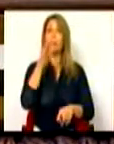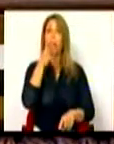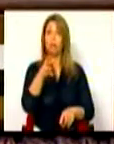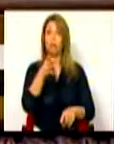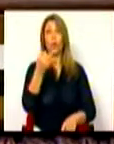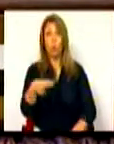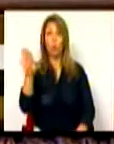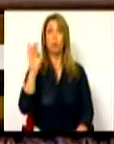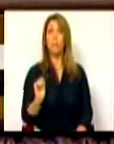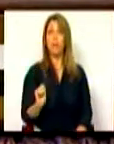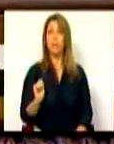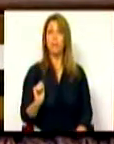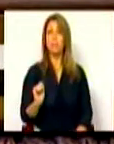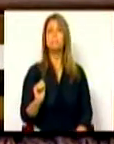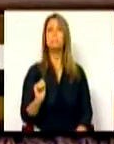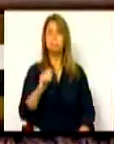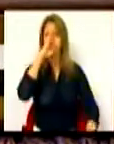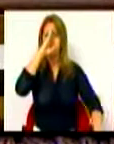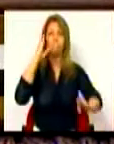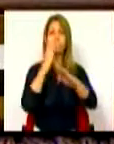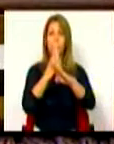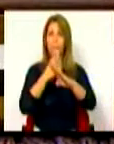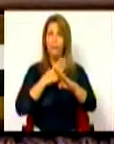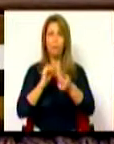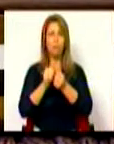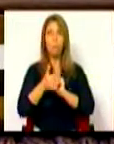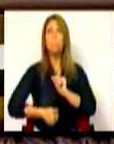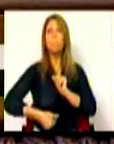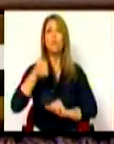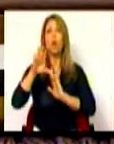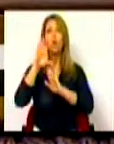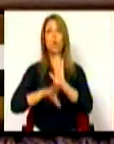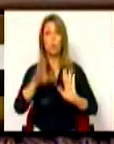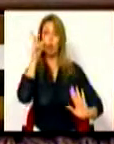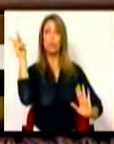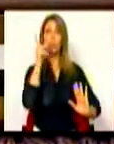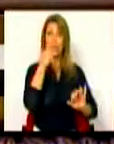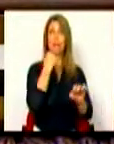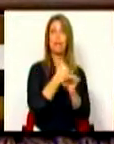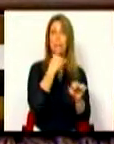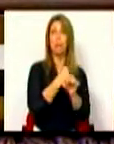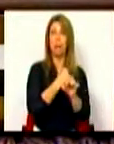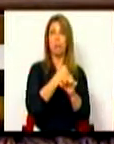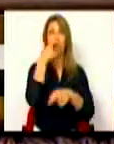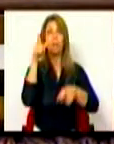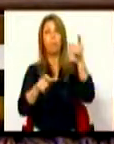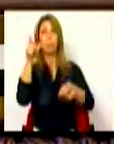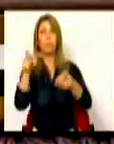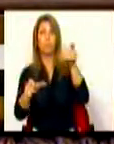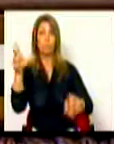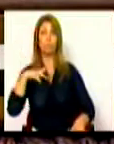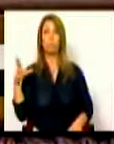Partido Socialista, que se empenham em melhorar as condições de vida e de trabalho dos seus